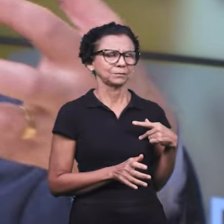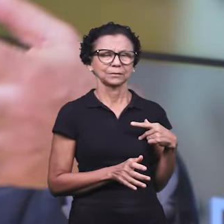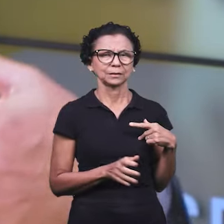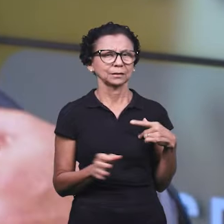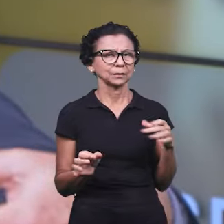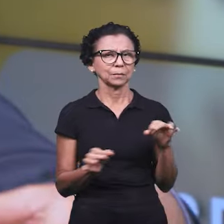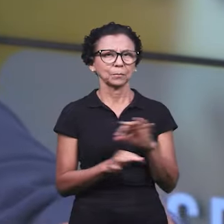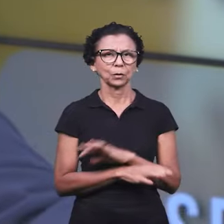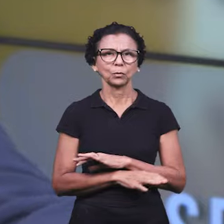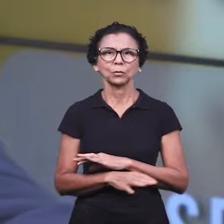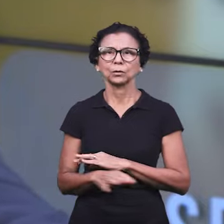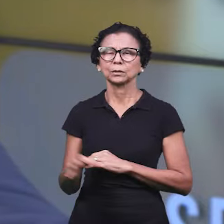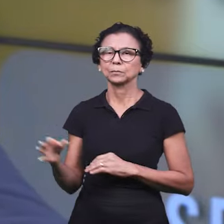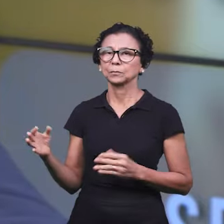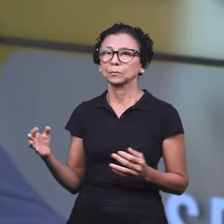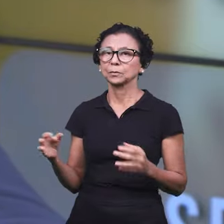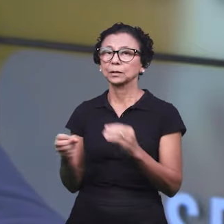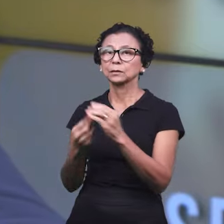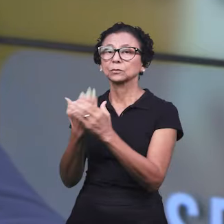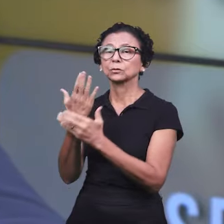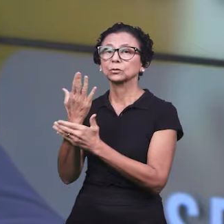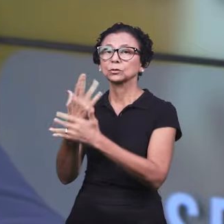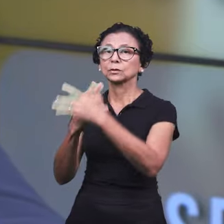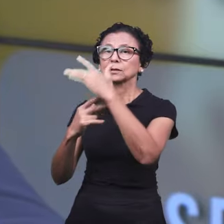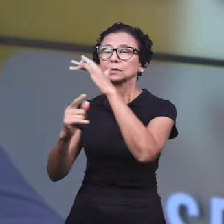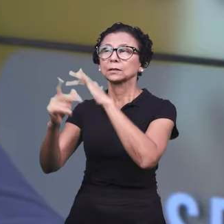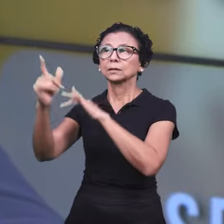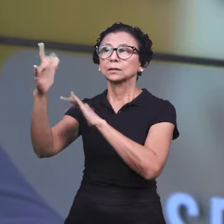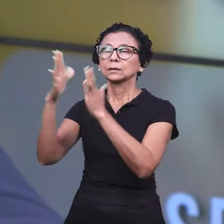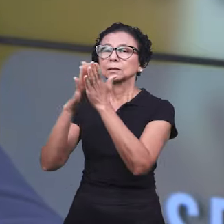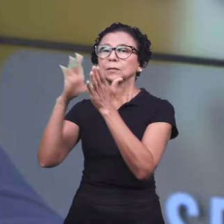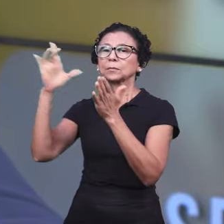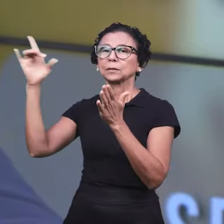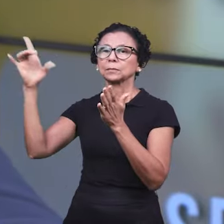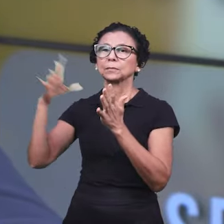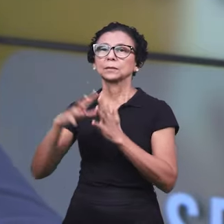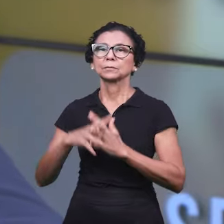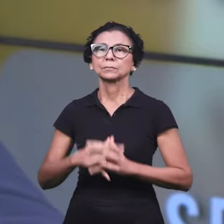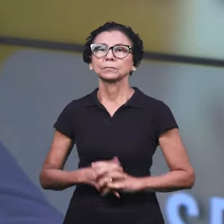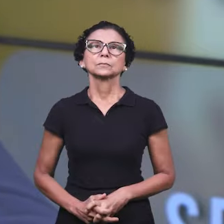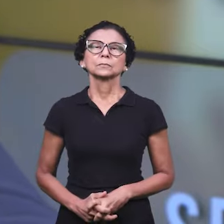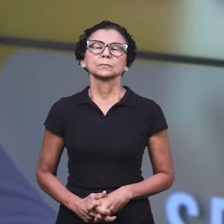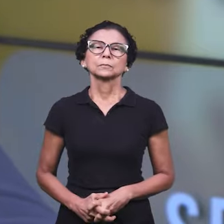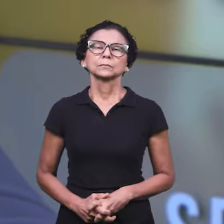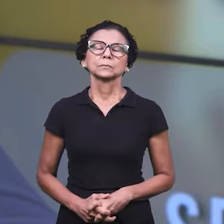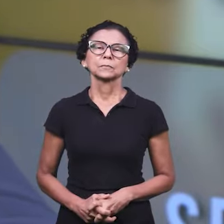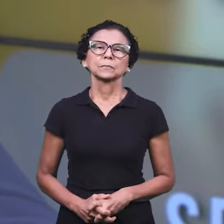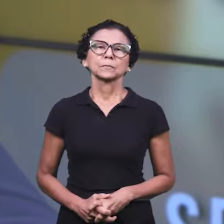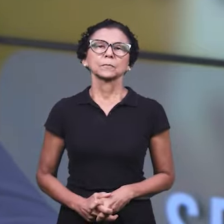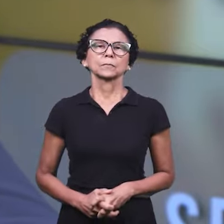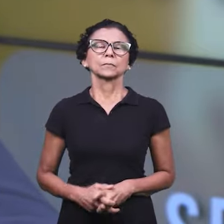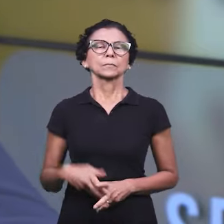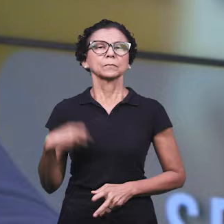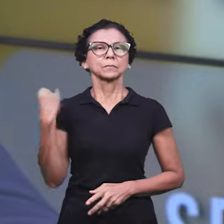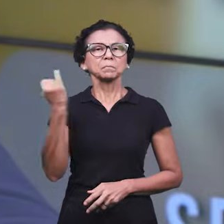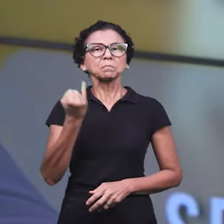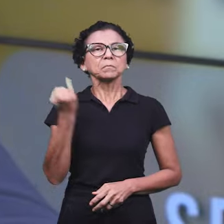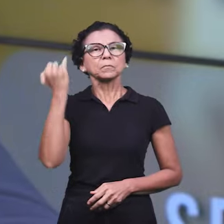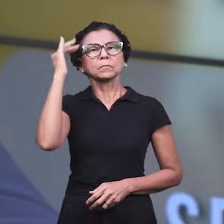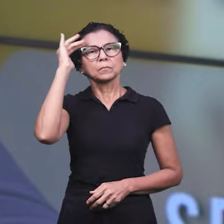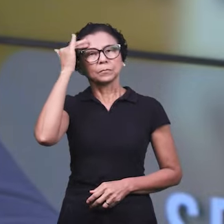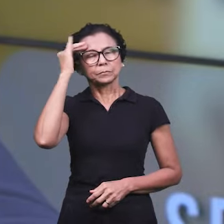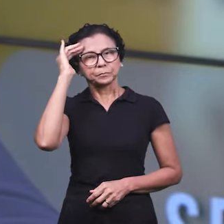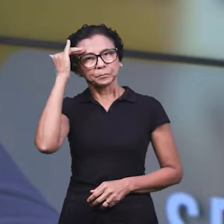da eternidade Então isso é uma coisa que é essencial entendermos isso